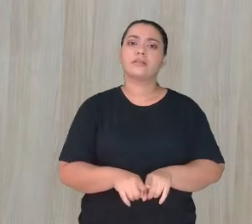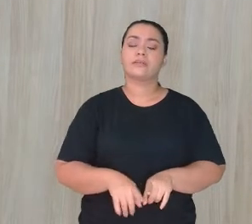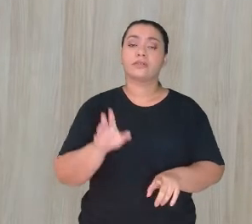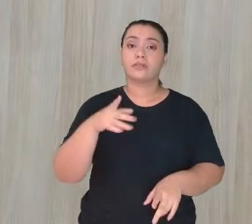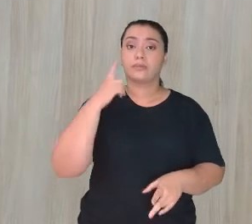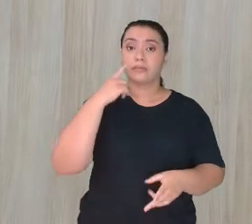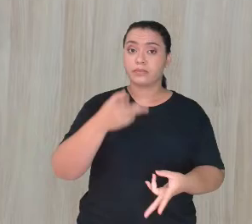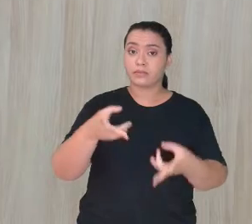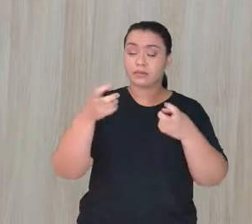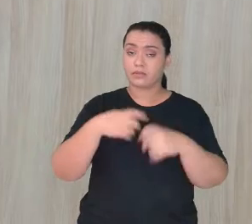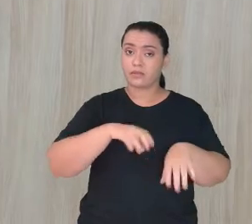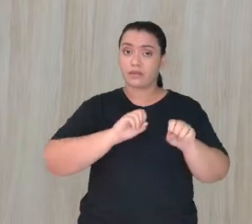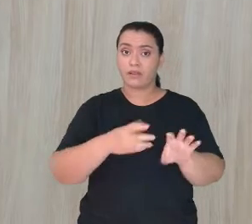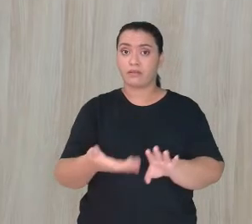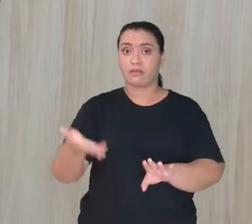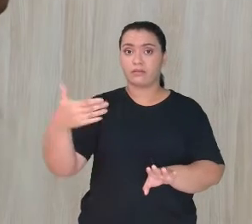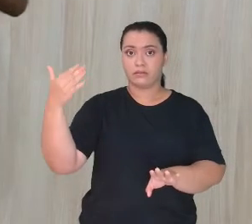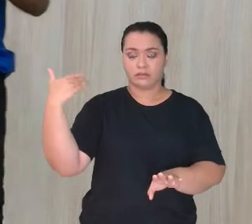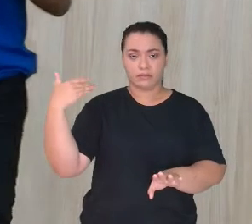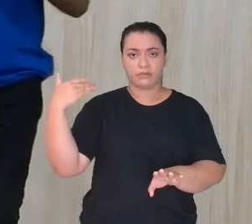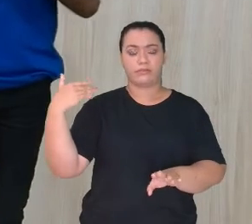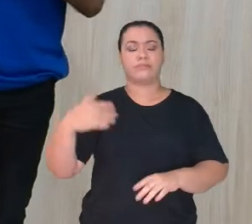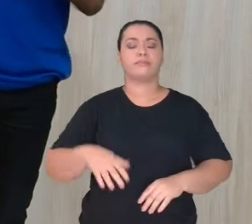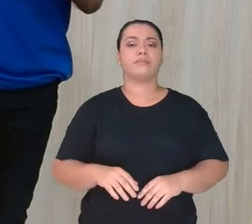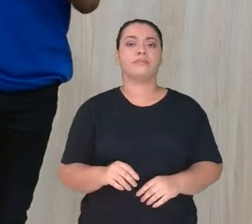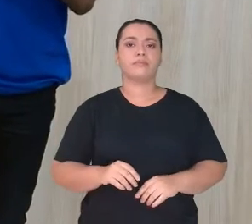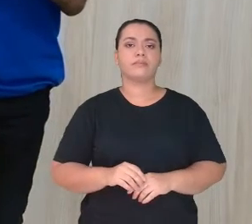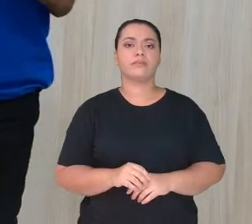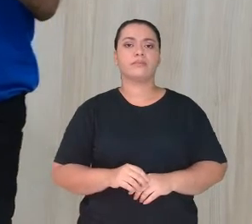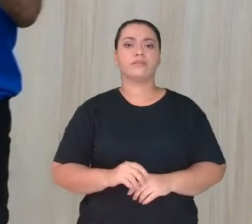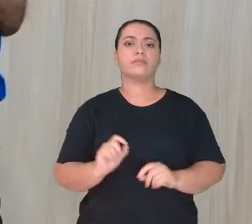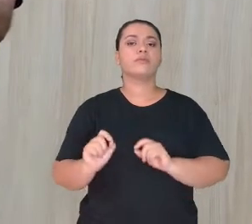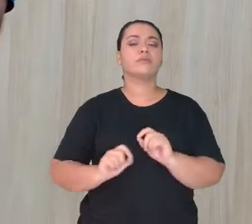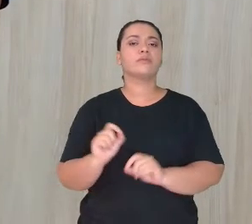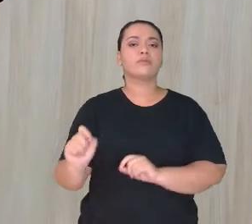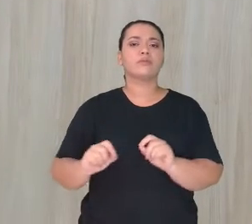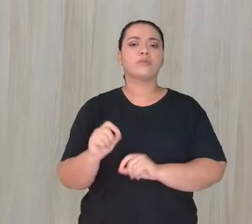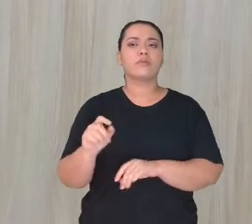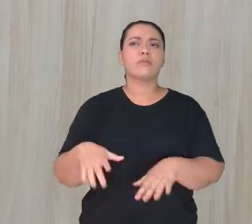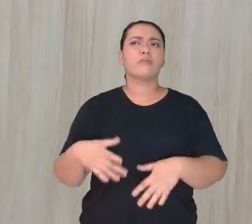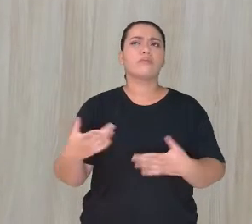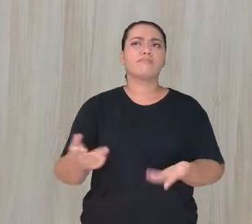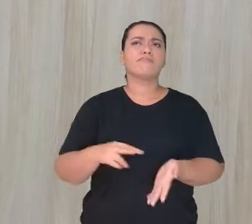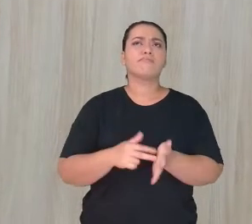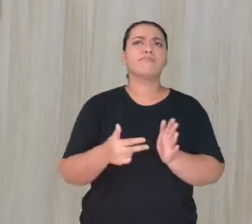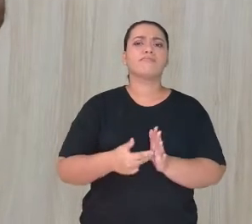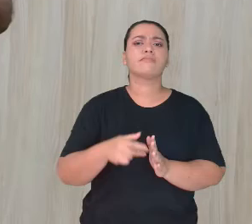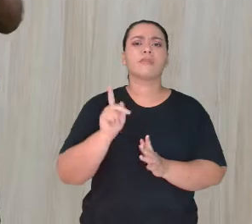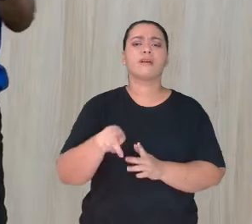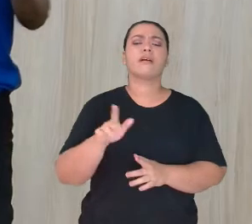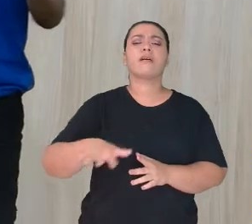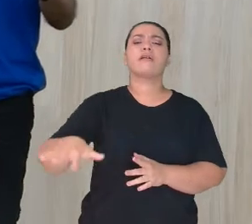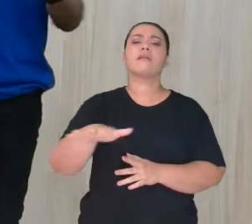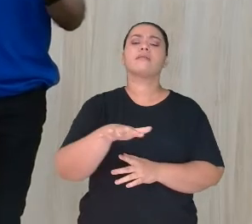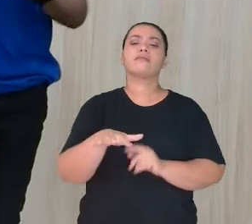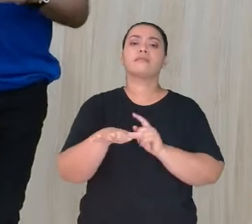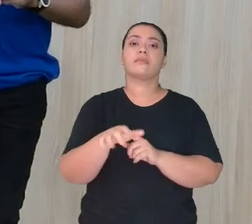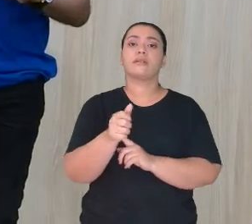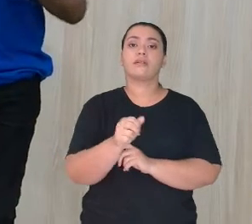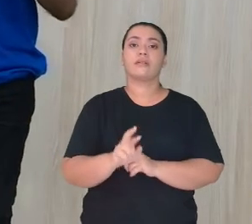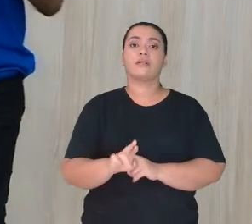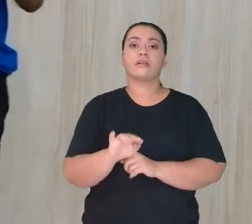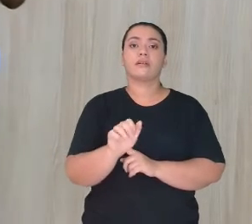aulas anteriores que a gente viu o sentido do que significa a área. A área é a